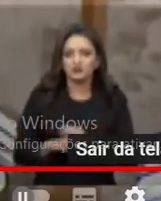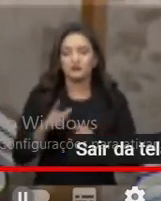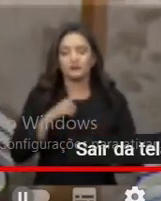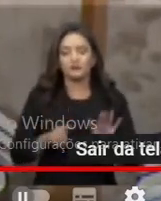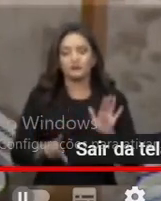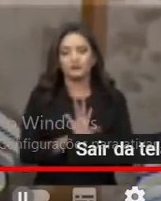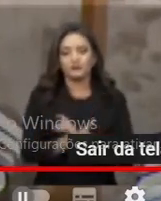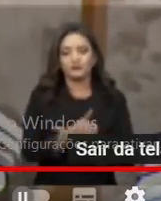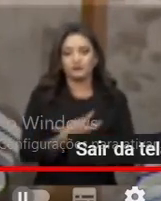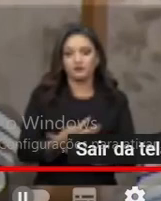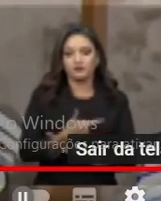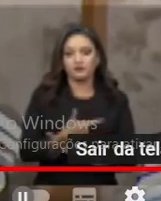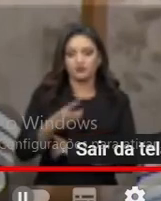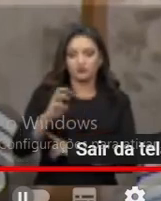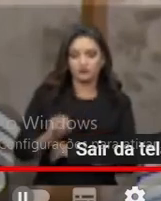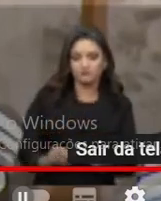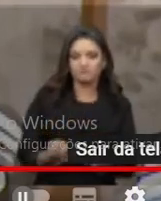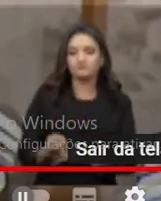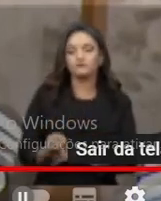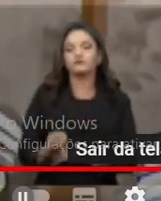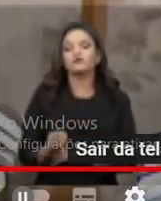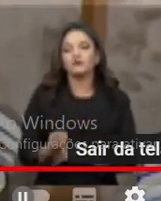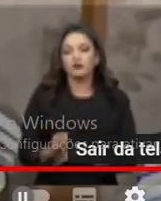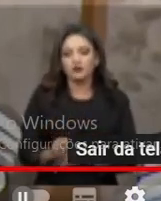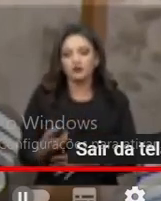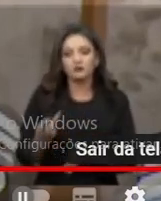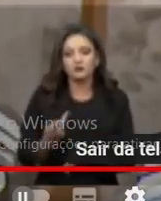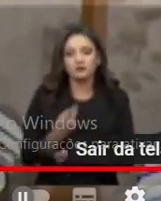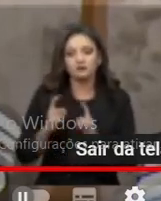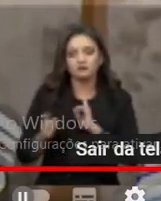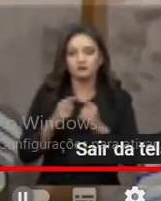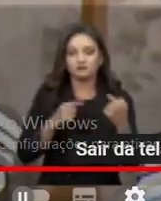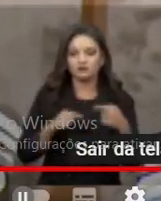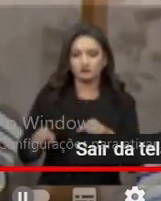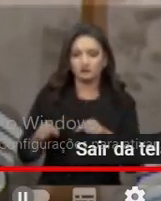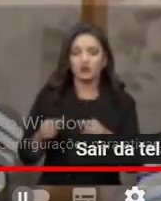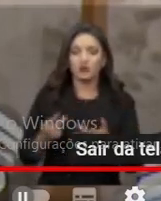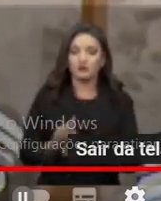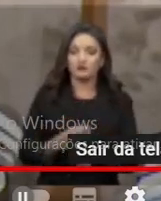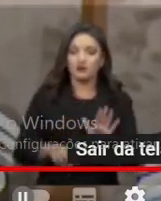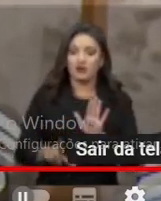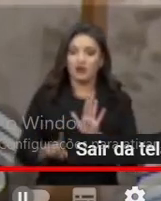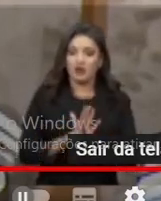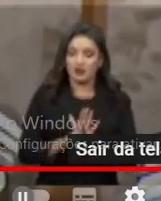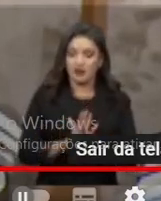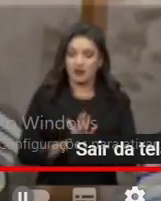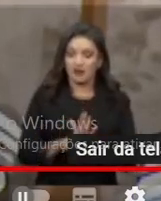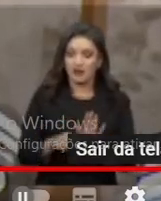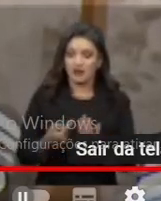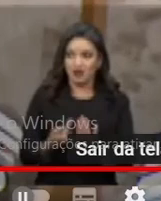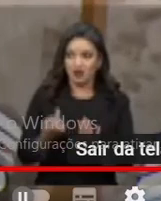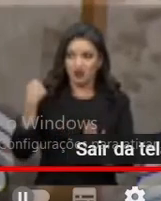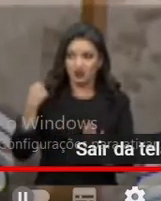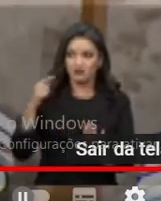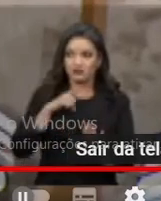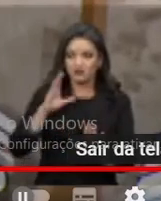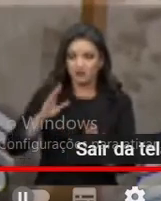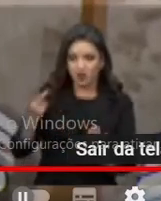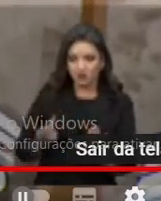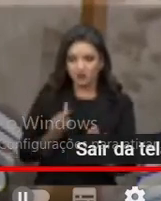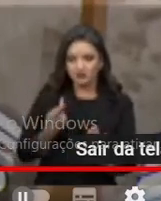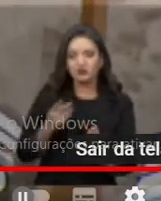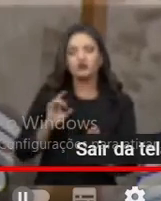14.230 de 2021 para os atos de improbidade administrativa que tenham sido cometidos antes da sua edição, somente